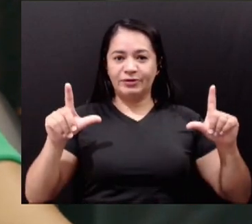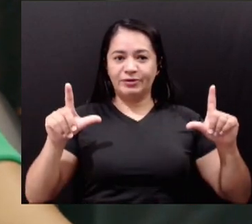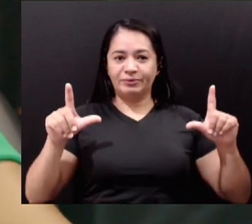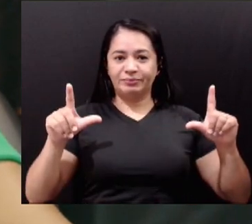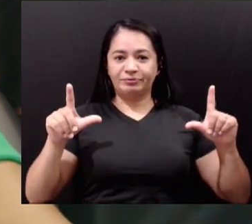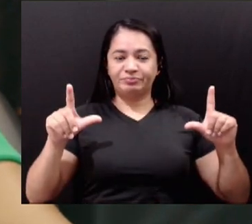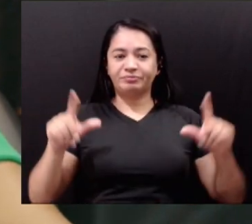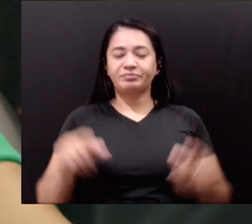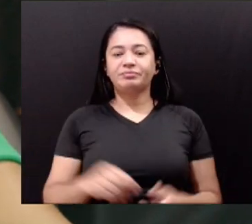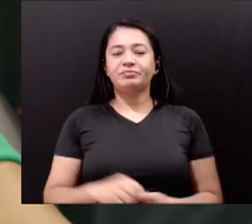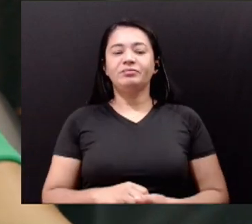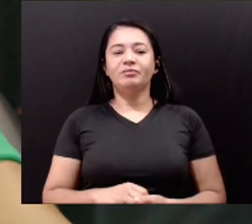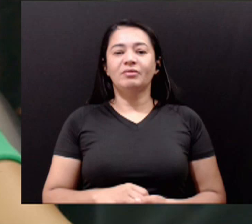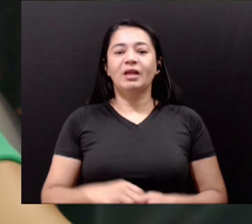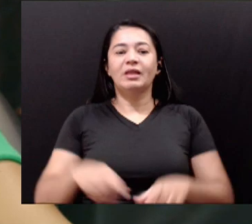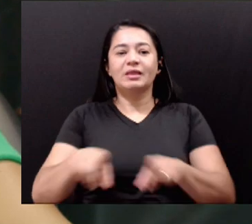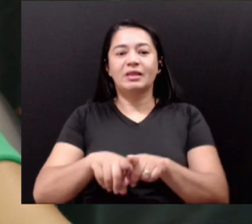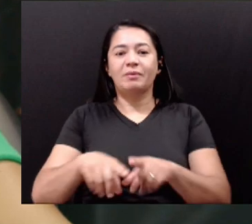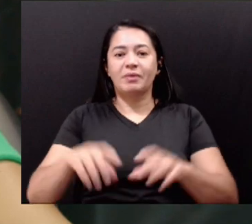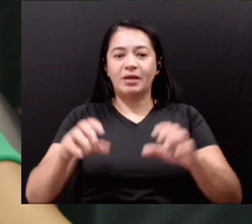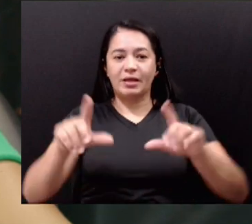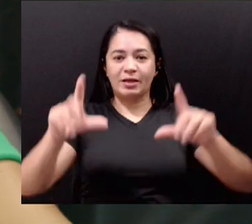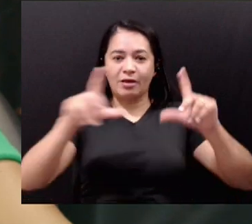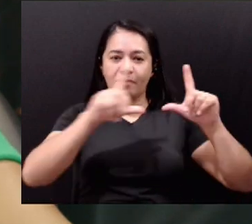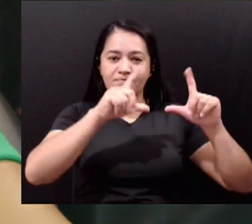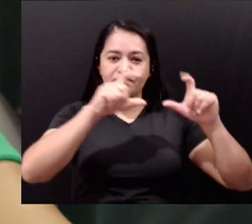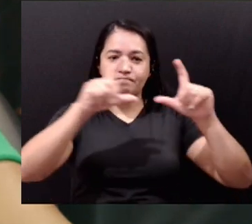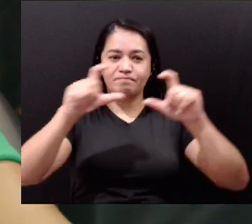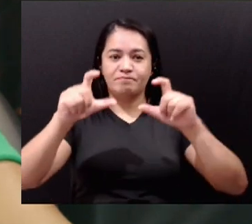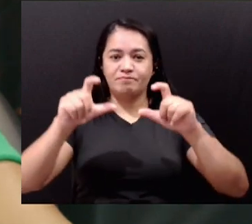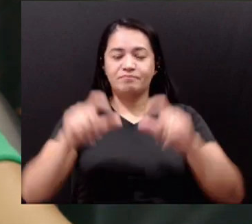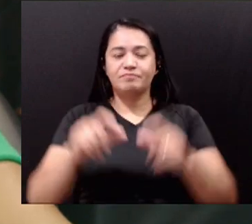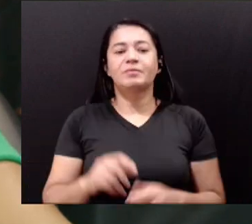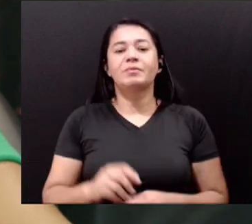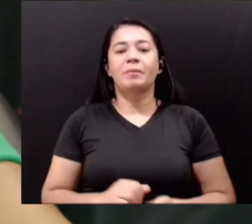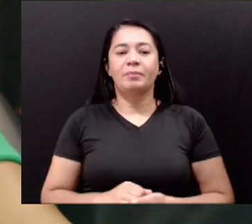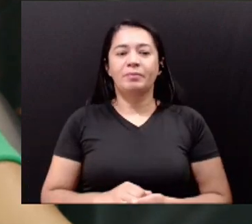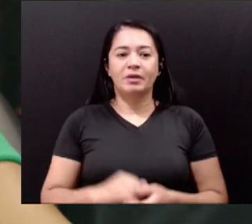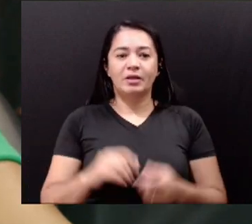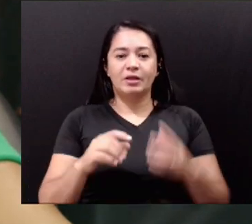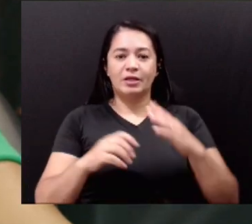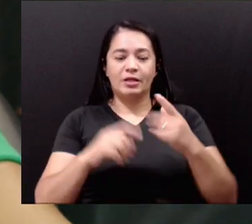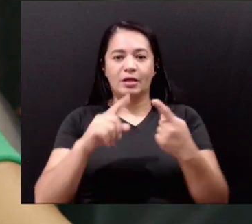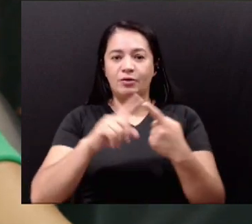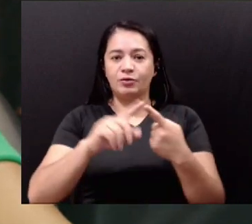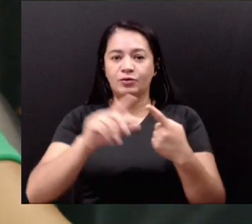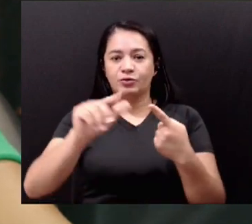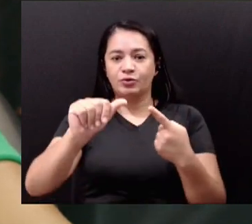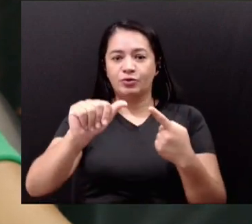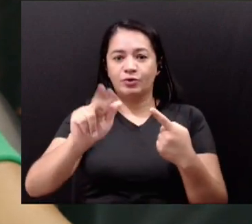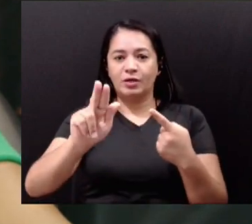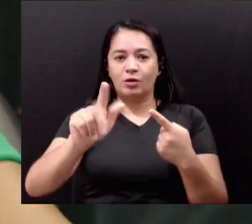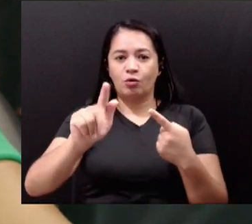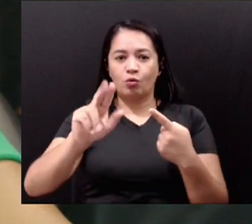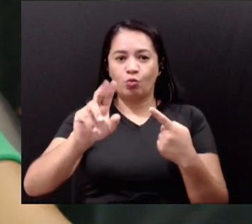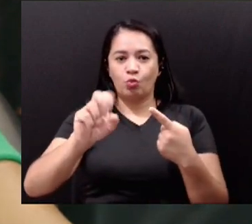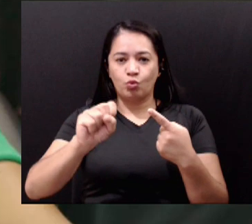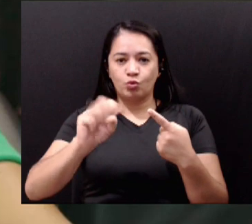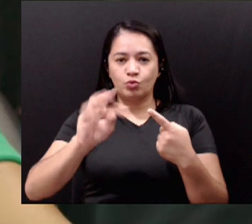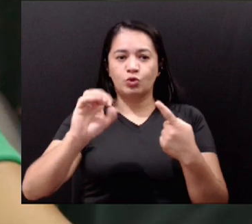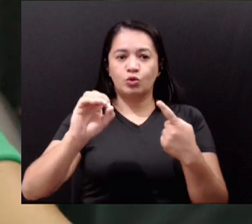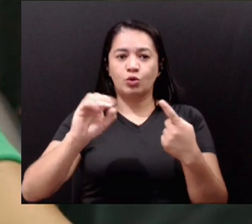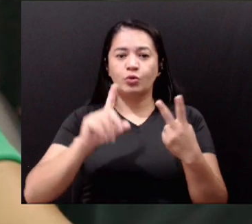o diploma de mérito fotográfico Hércules Forrense aos empresários Augusto Pavan Dotaviano